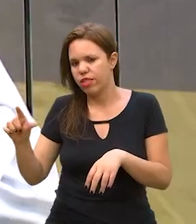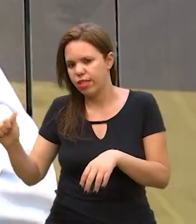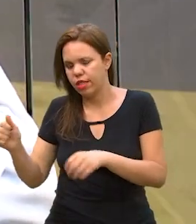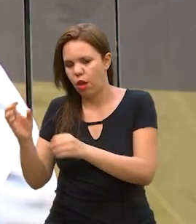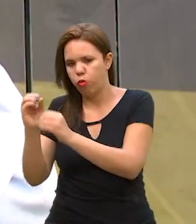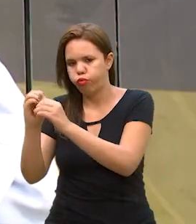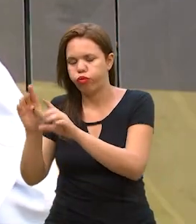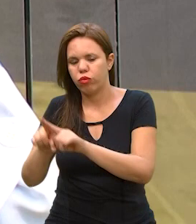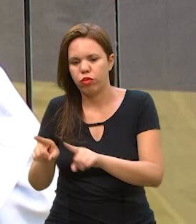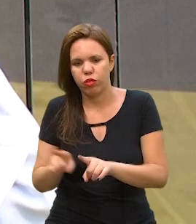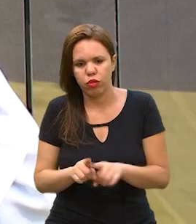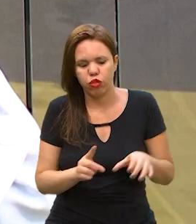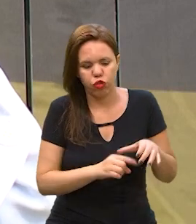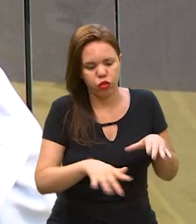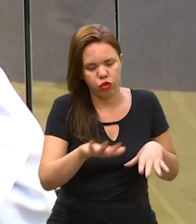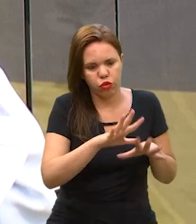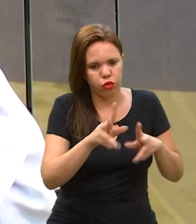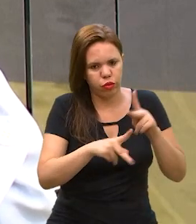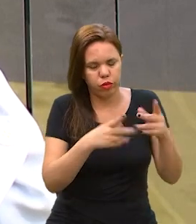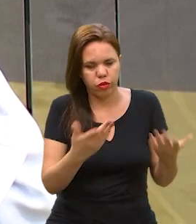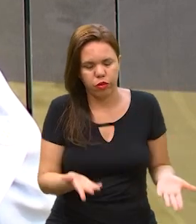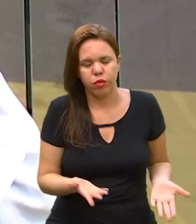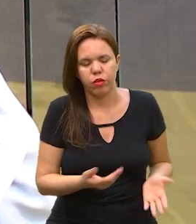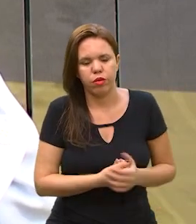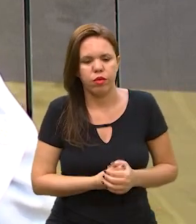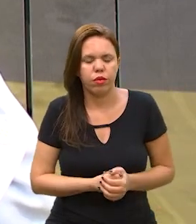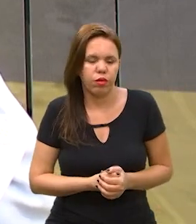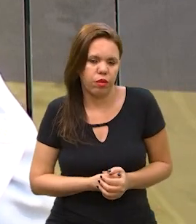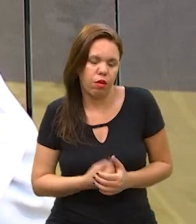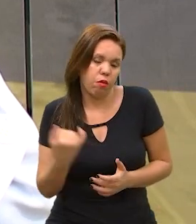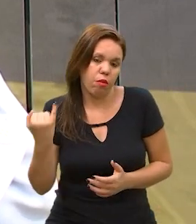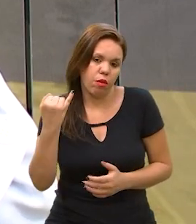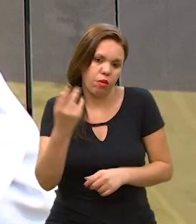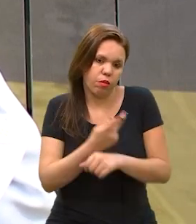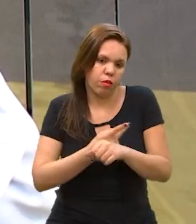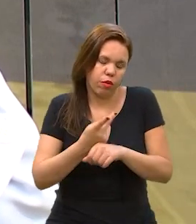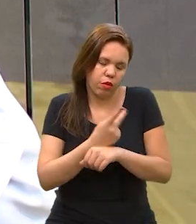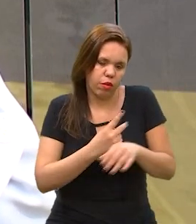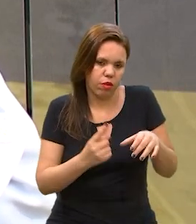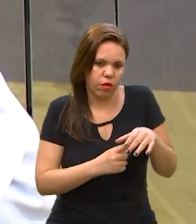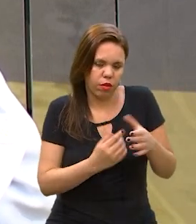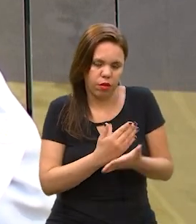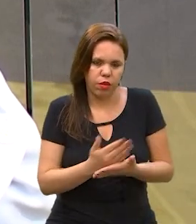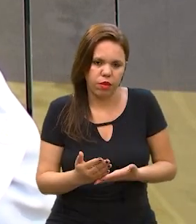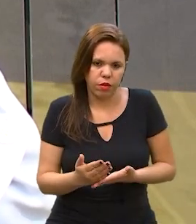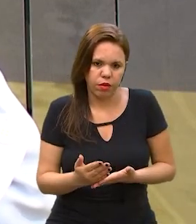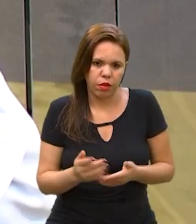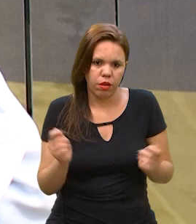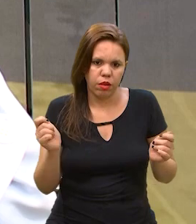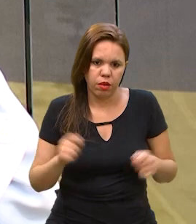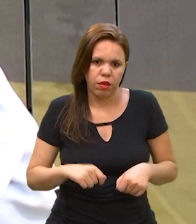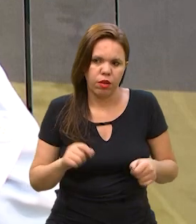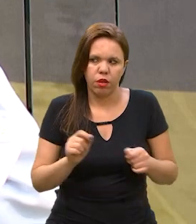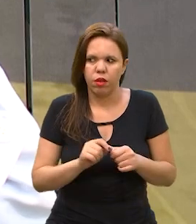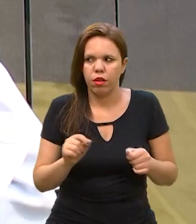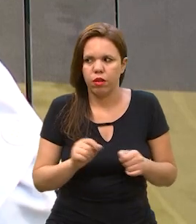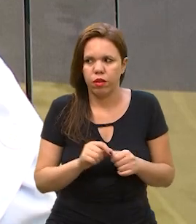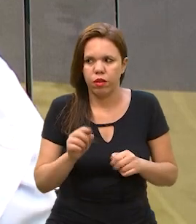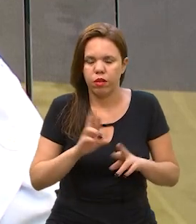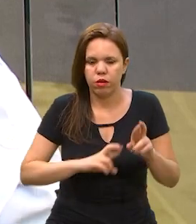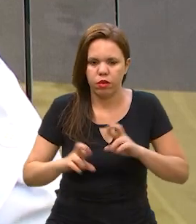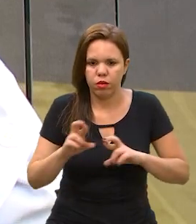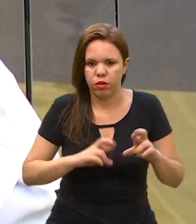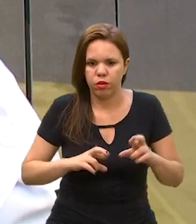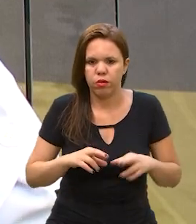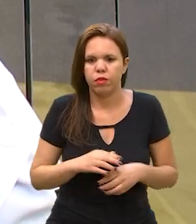clínico geral consegue direcionar todo mundo, né? Então é importante que procure o clínico inicialmente para poder fazer esses